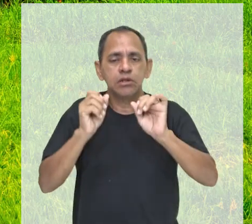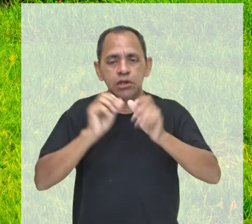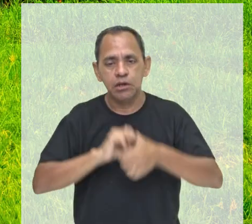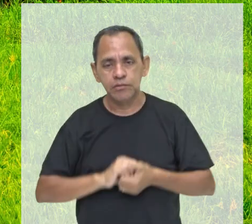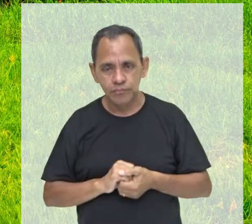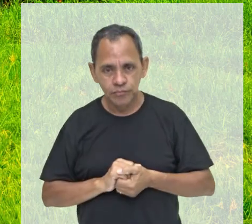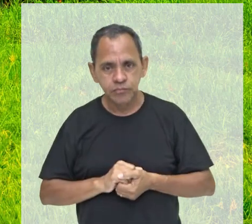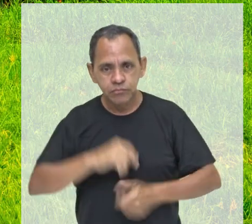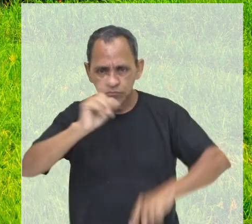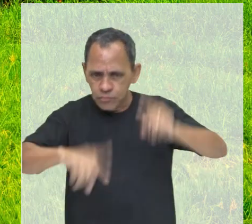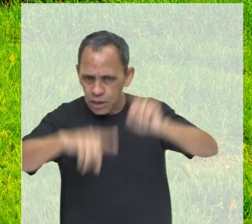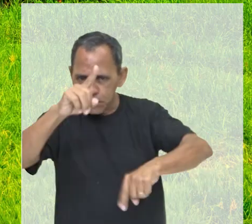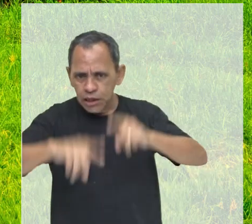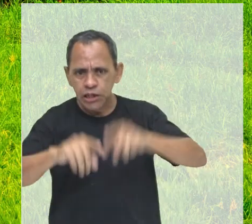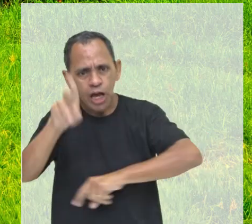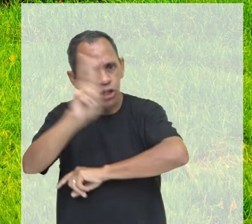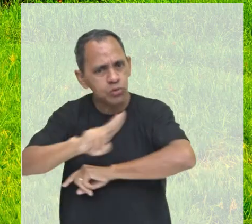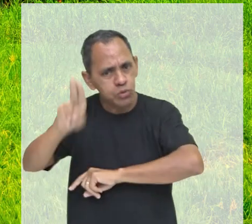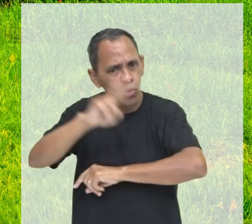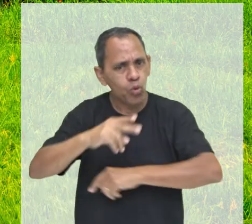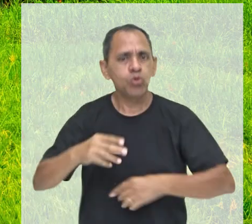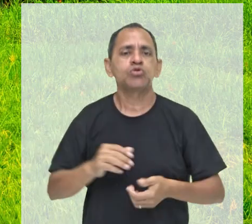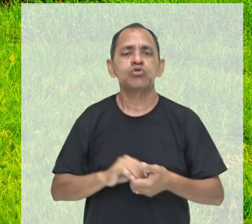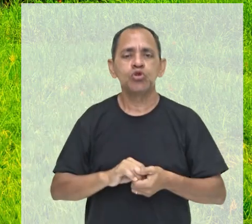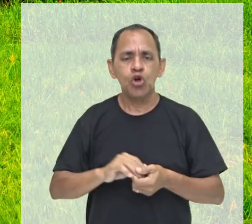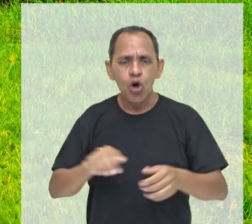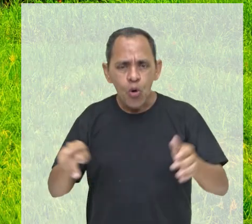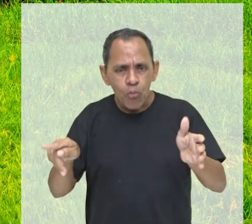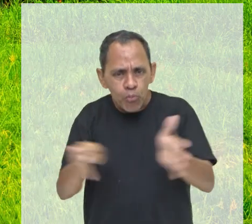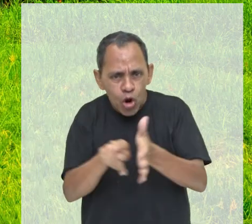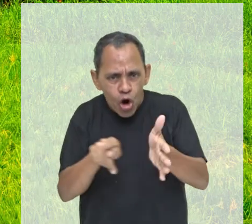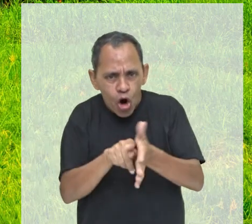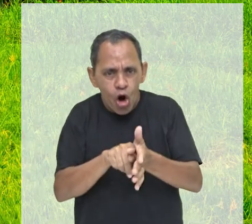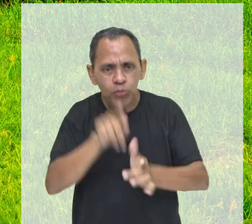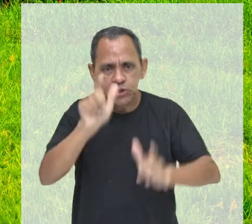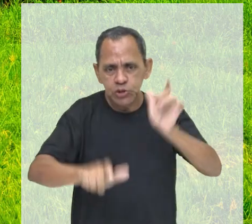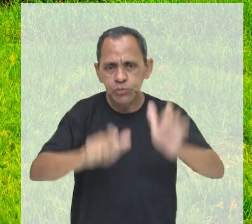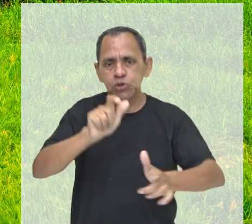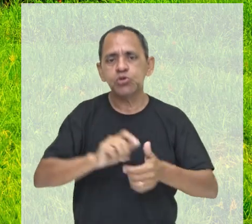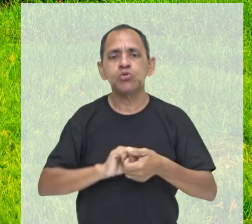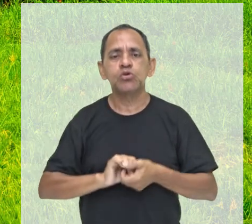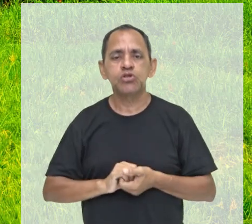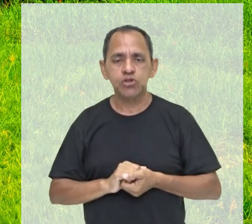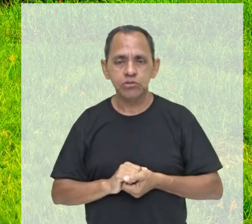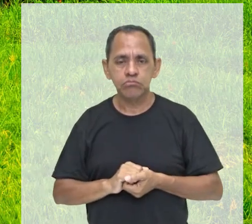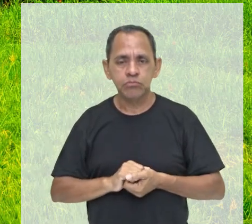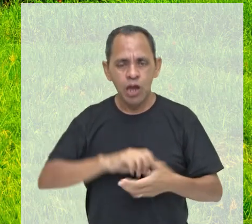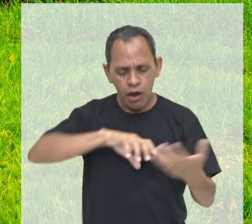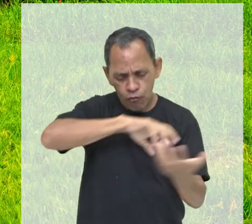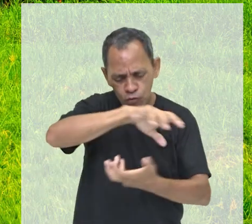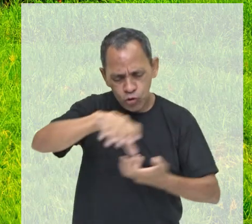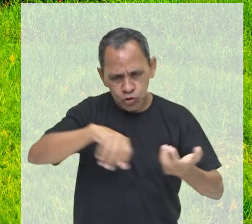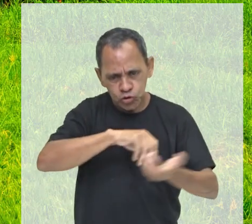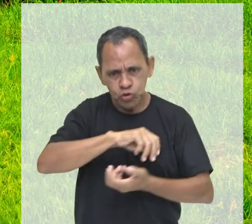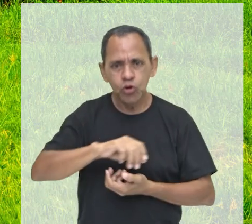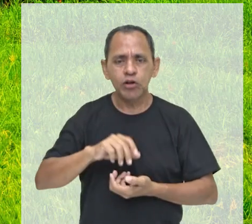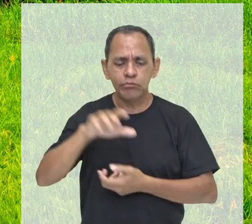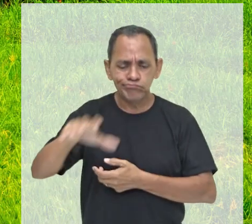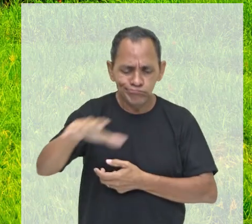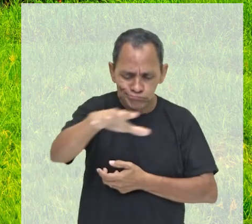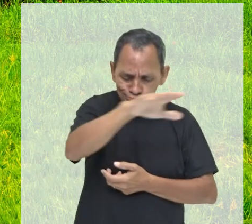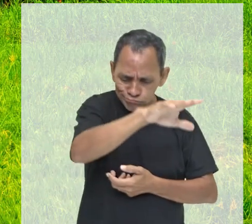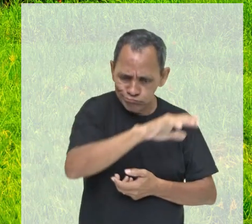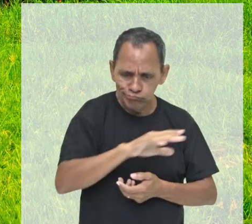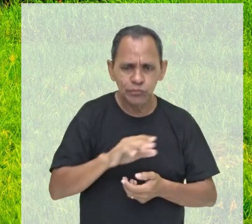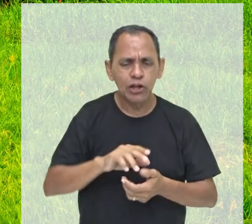acabou revolucionando, né, esses processos de produção em várias indústrias,